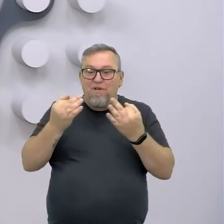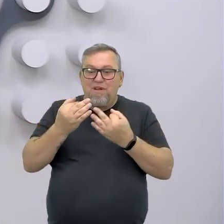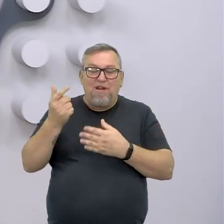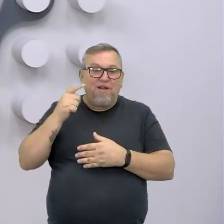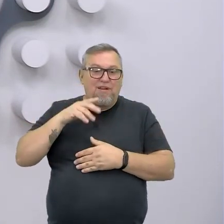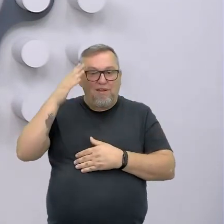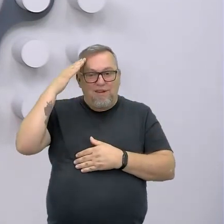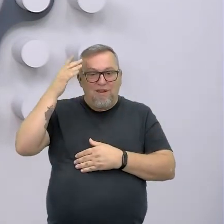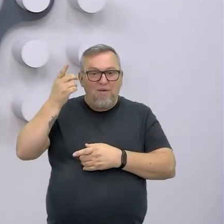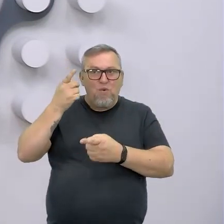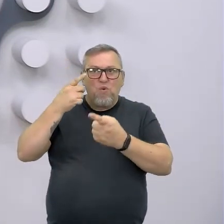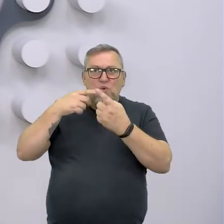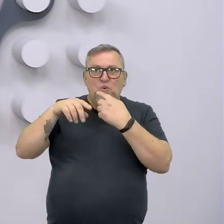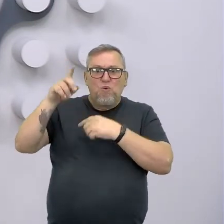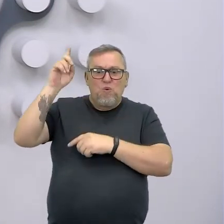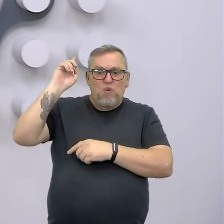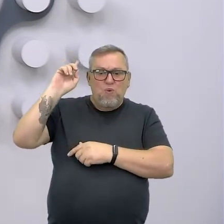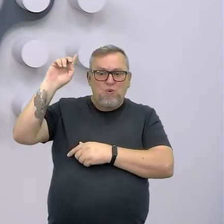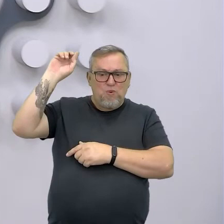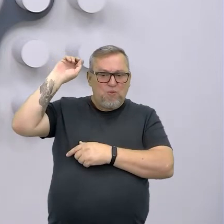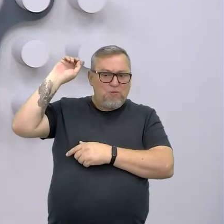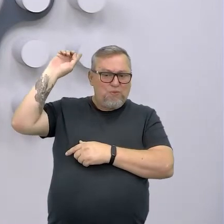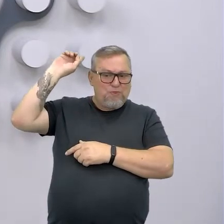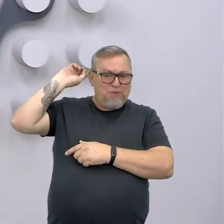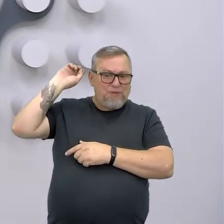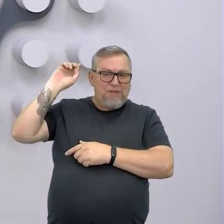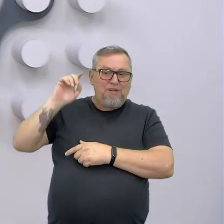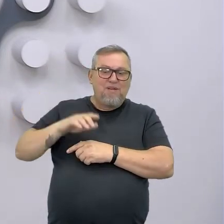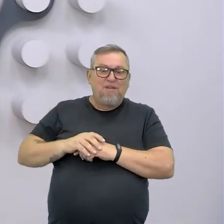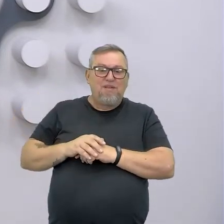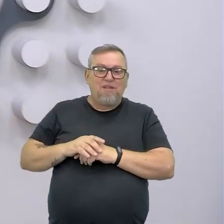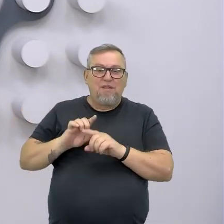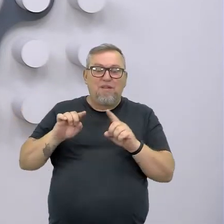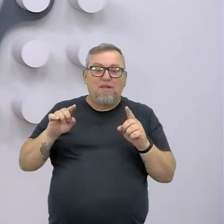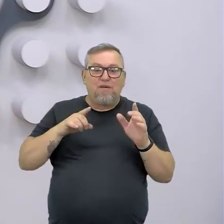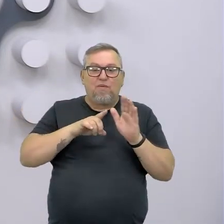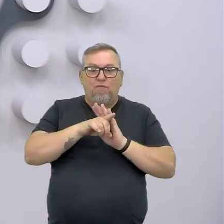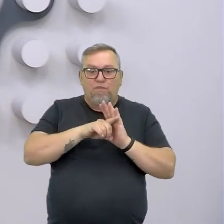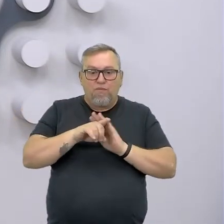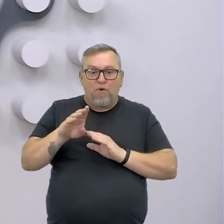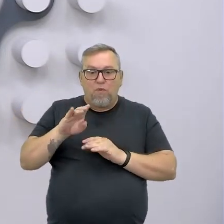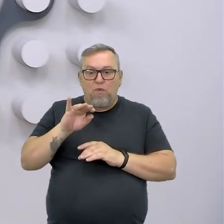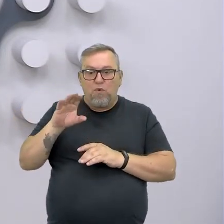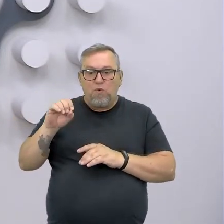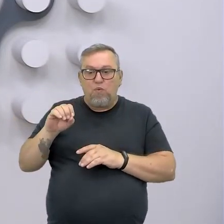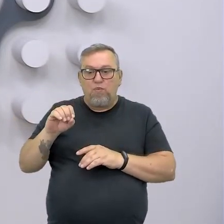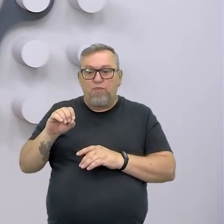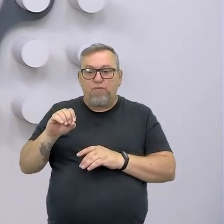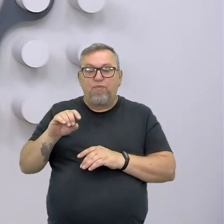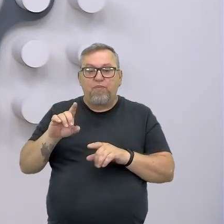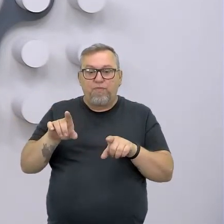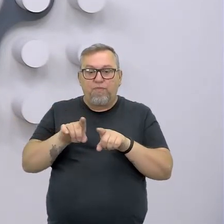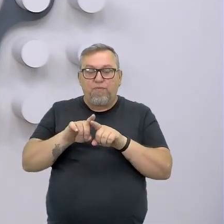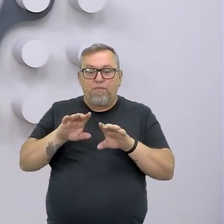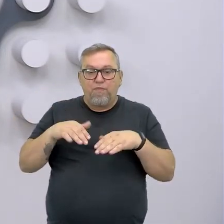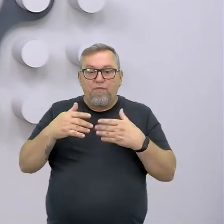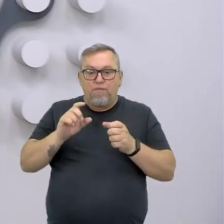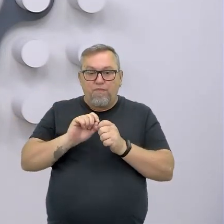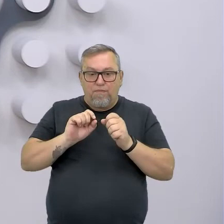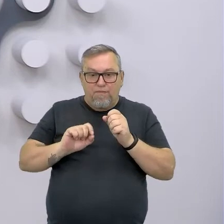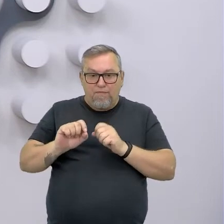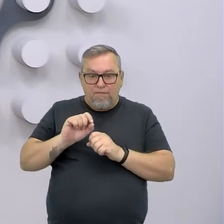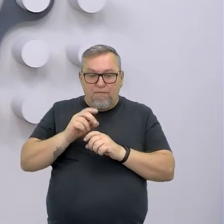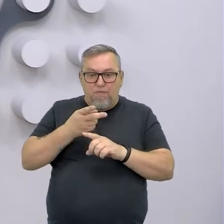quais foram os seus antepassados, né? Isso não deixa de ser uma pesquisa biográfica, né? Quando a gente vai